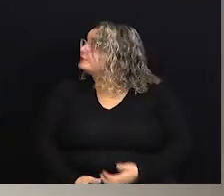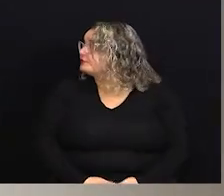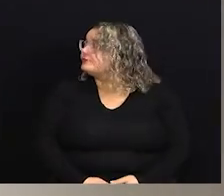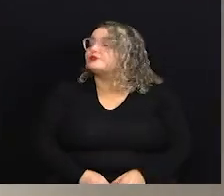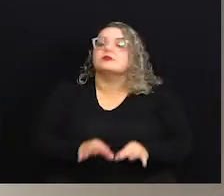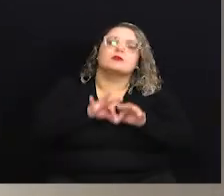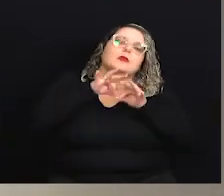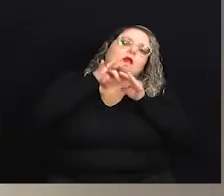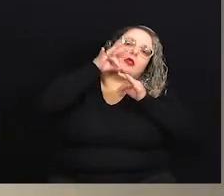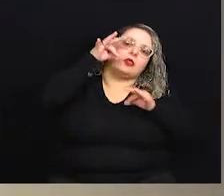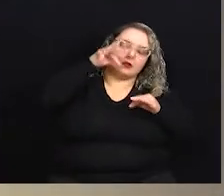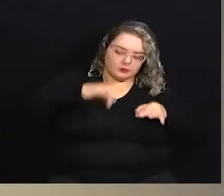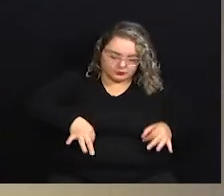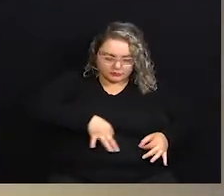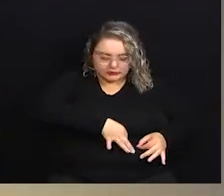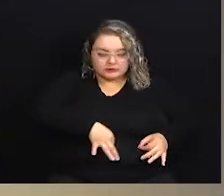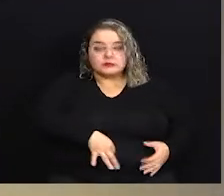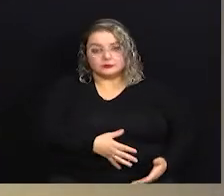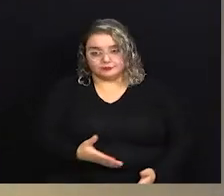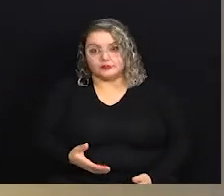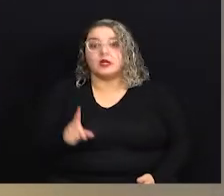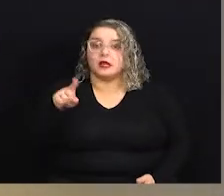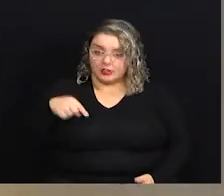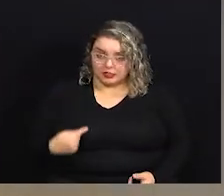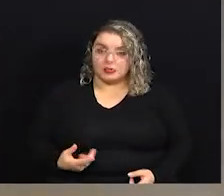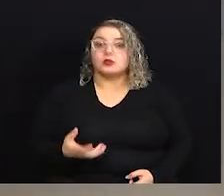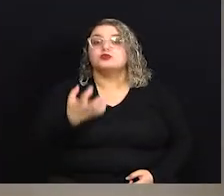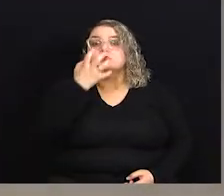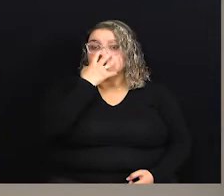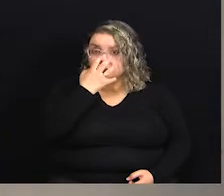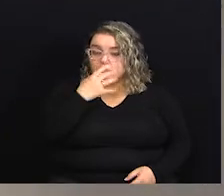vídeo. O animal engoliu um tipo de linha que grudou no